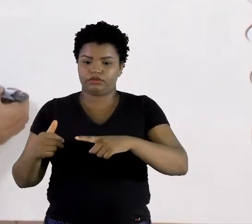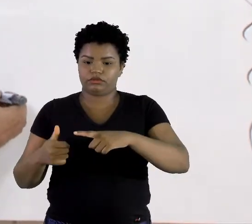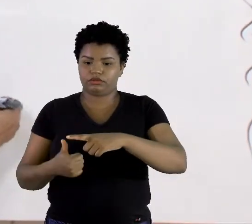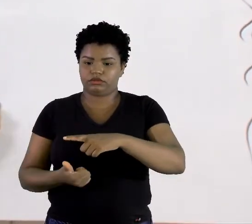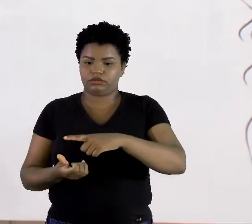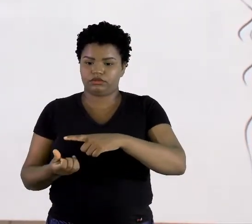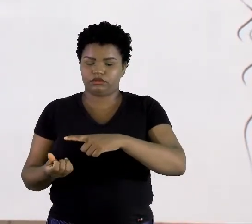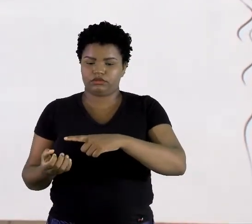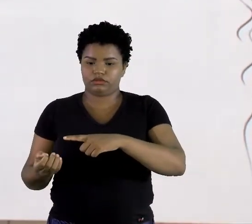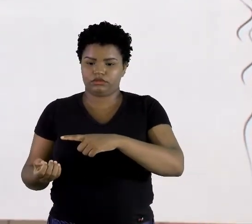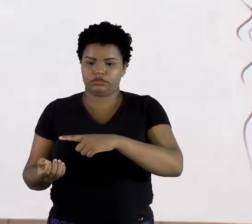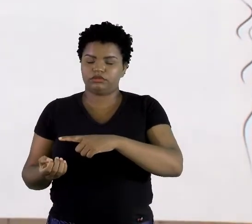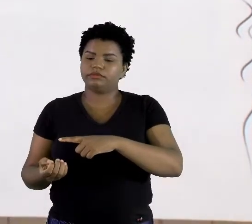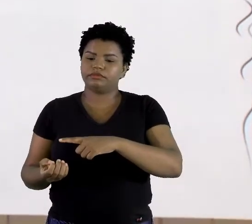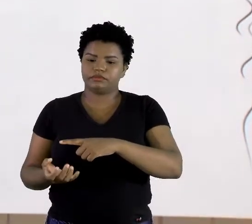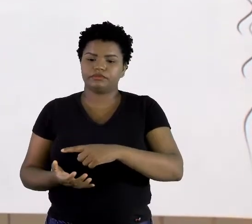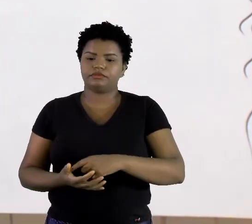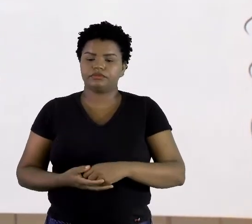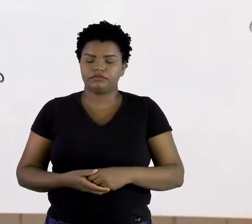hipotenusa.